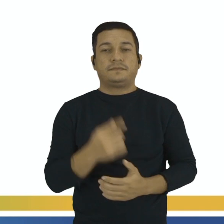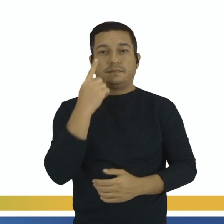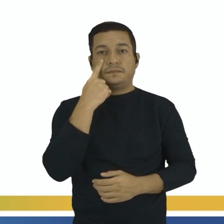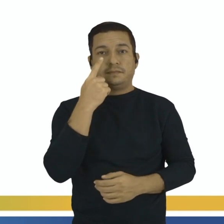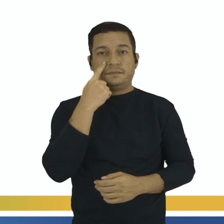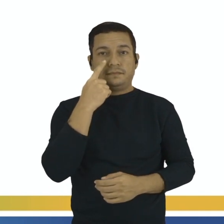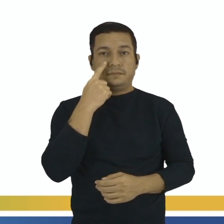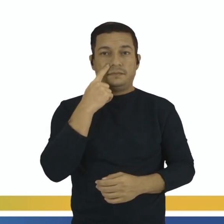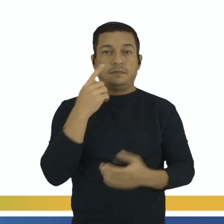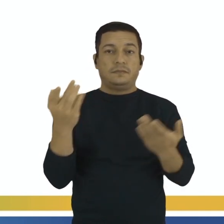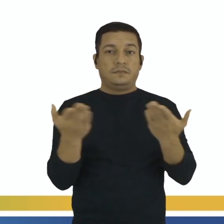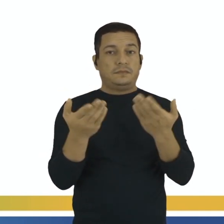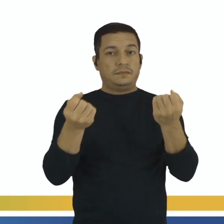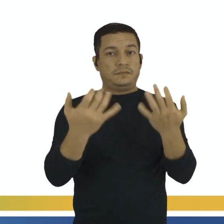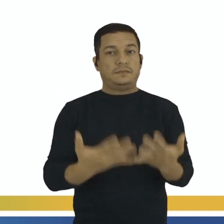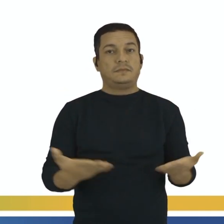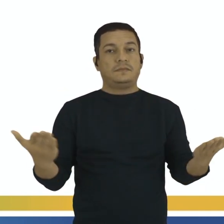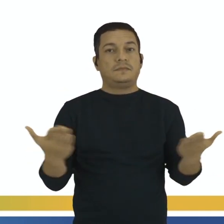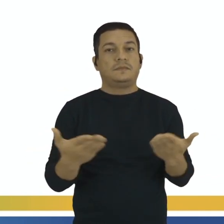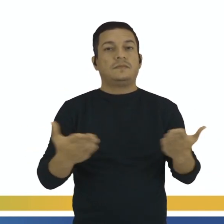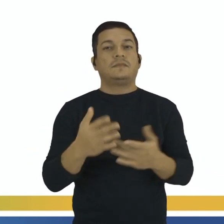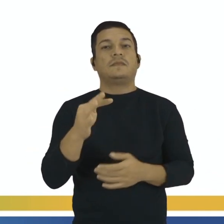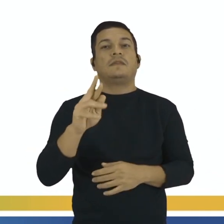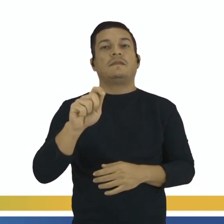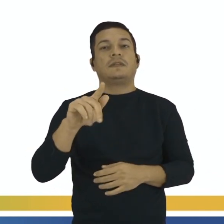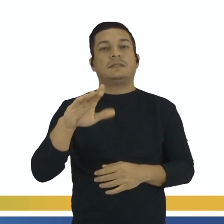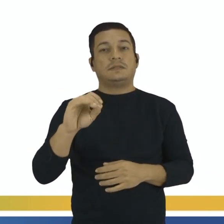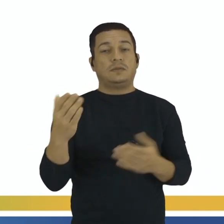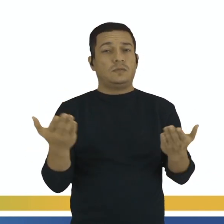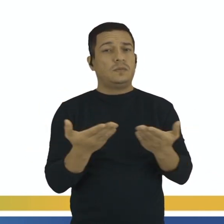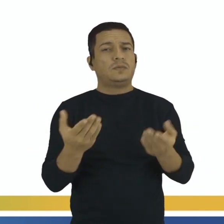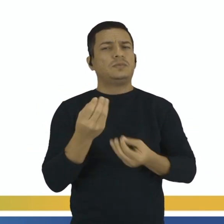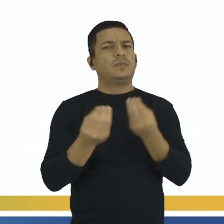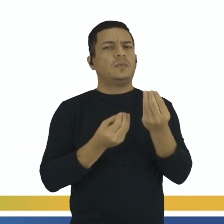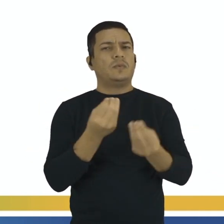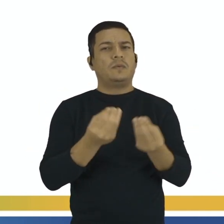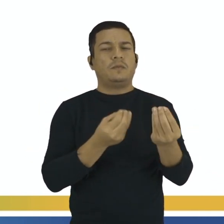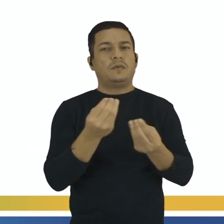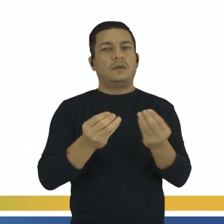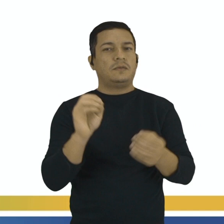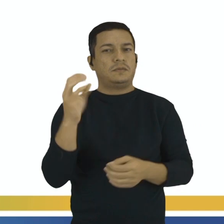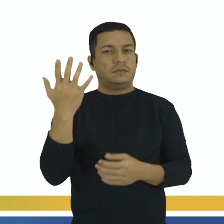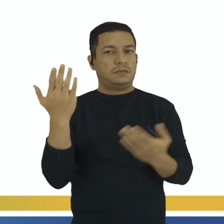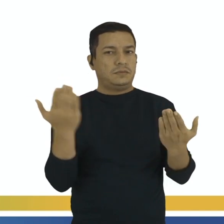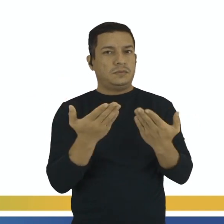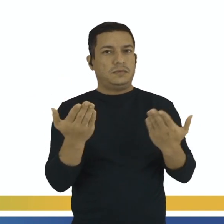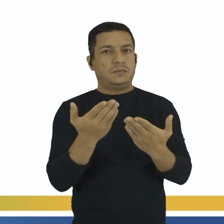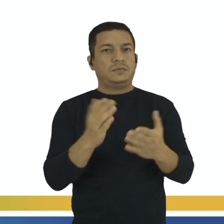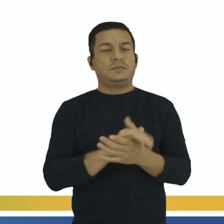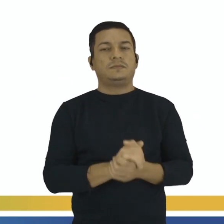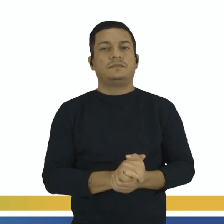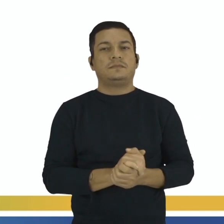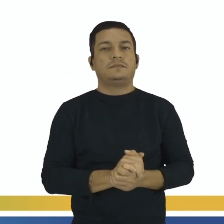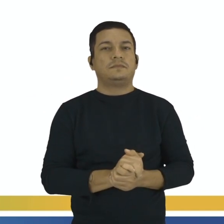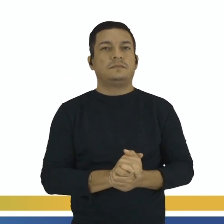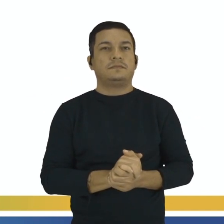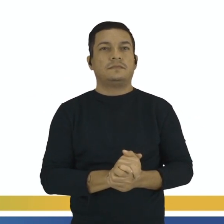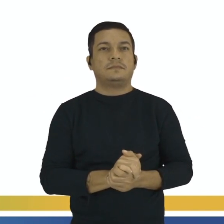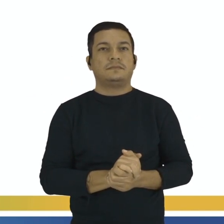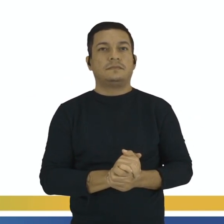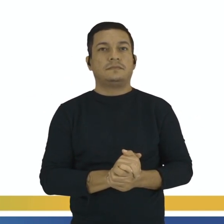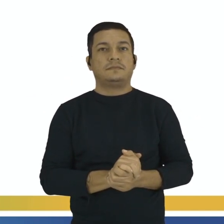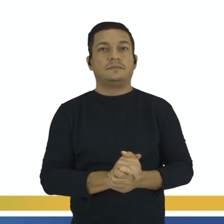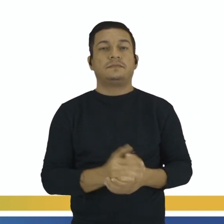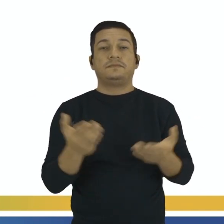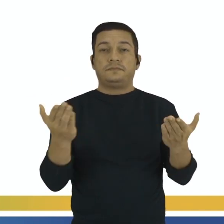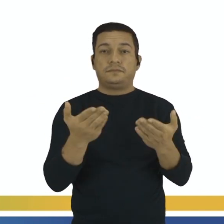Observe que nós falaremos agora sobre as frações na atualidade, como as frações se comportam no dia de hoje. Hoje